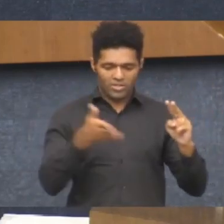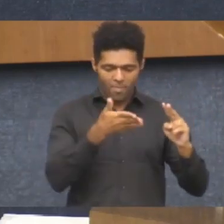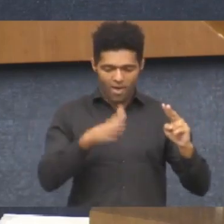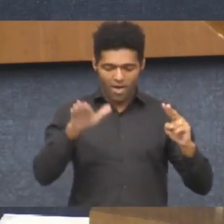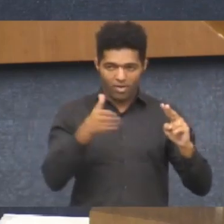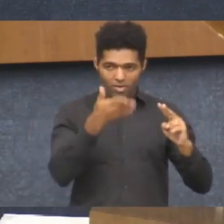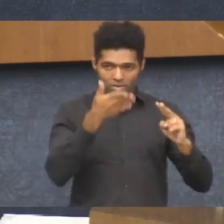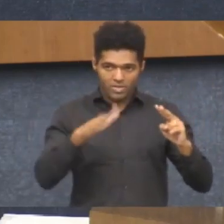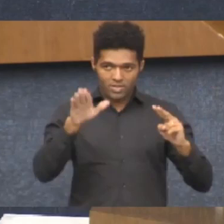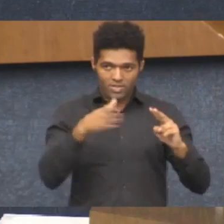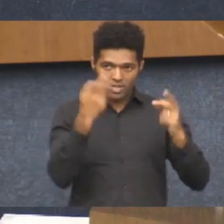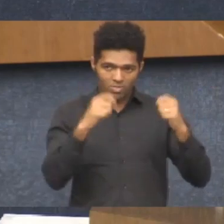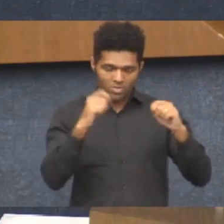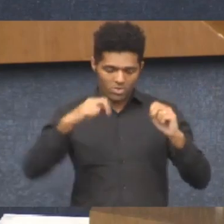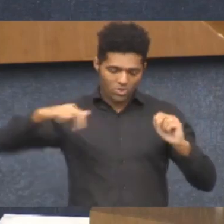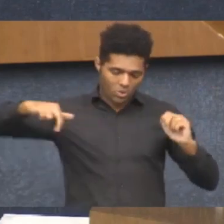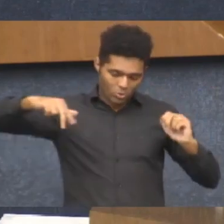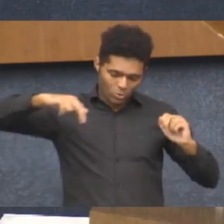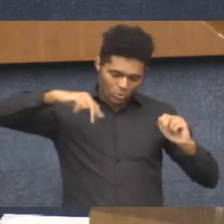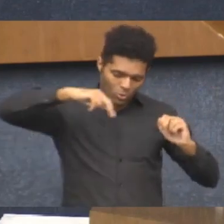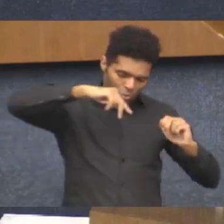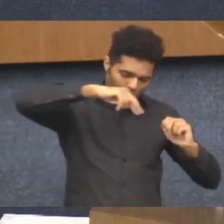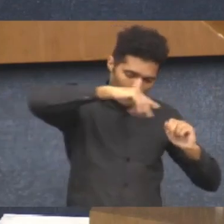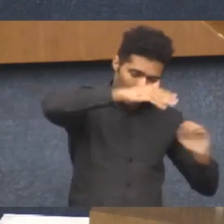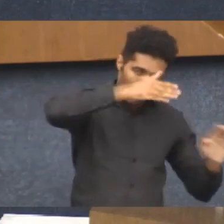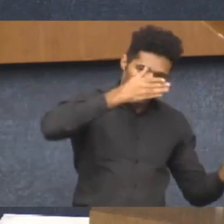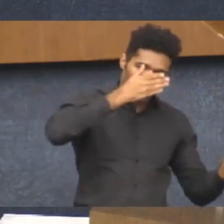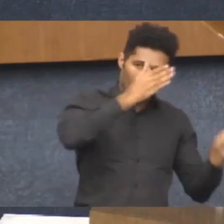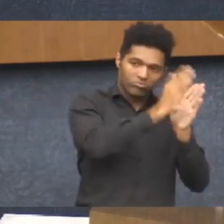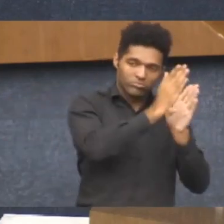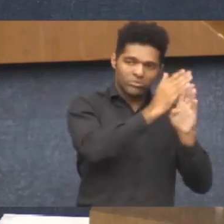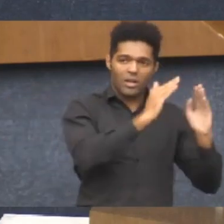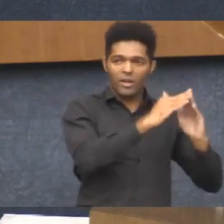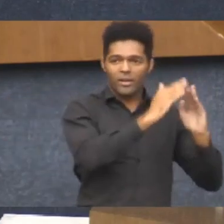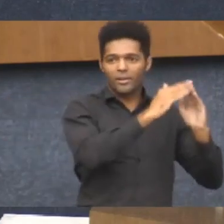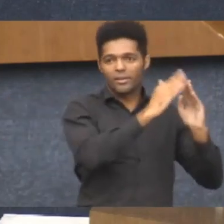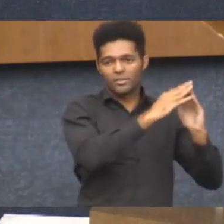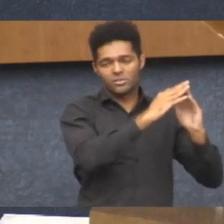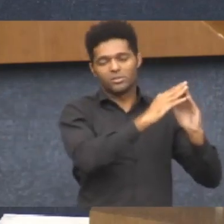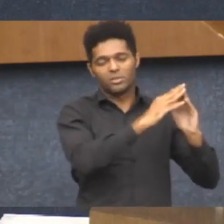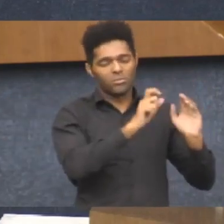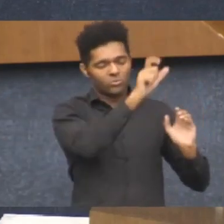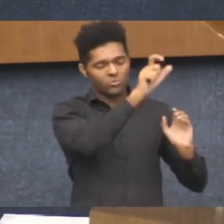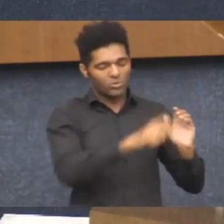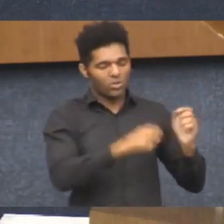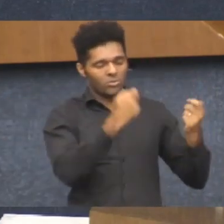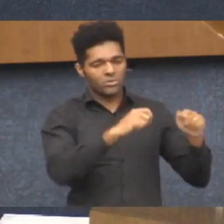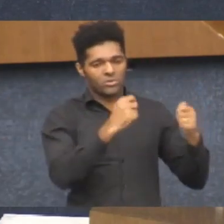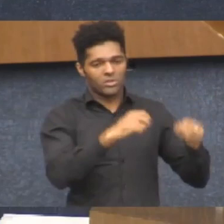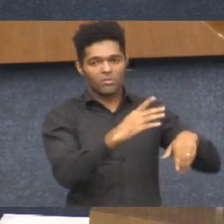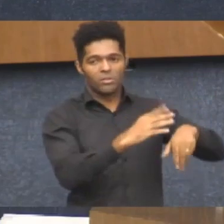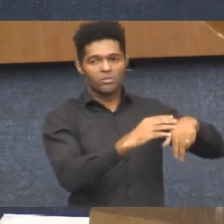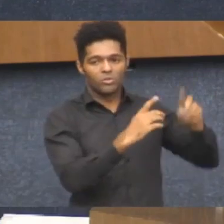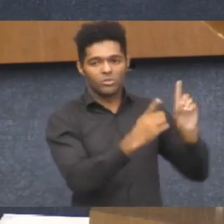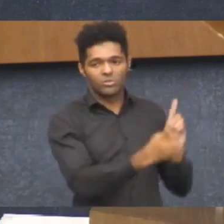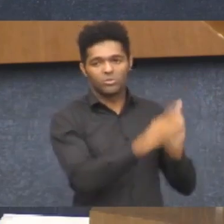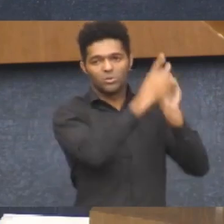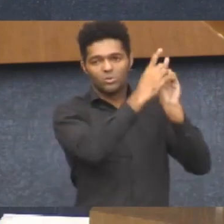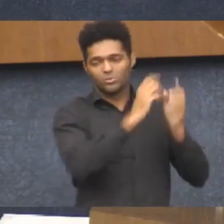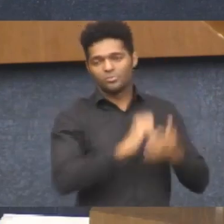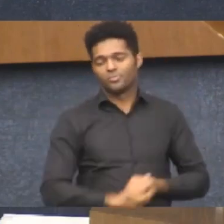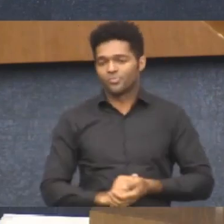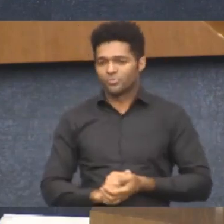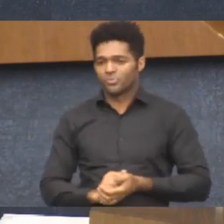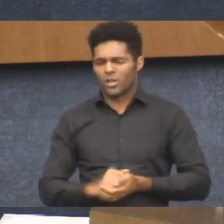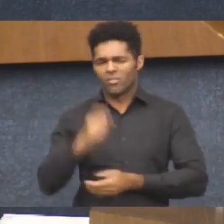de galocha, para conseguir chegar na casa do usuário, naqueles grotões aí, né, do nosso estado. Então,